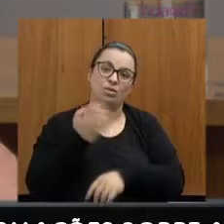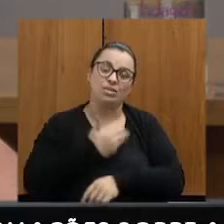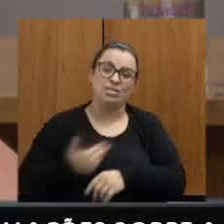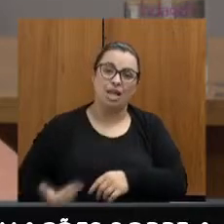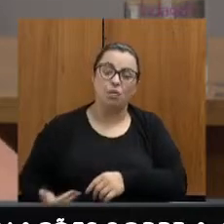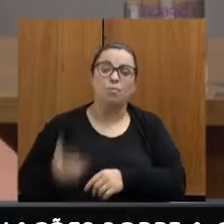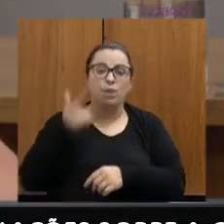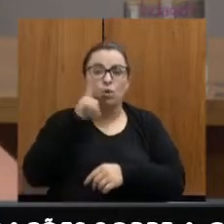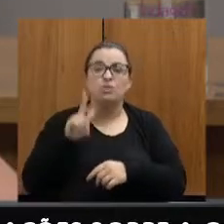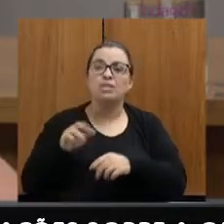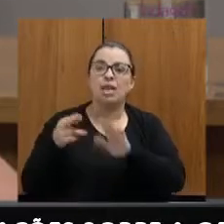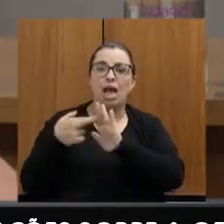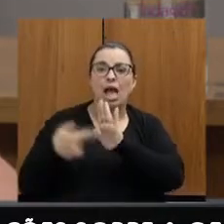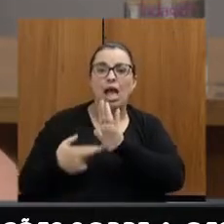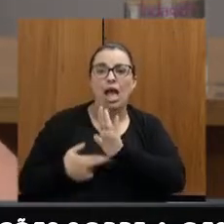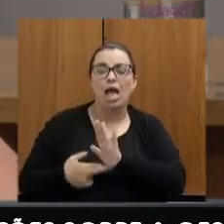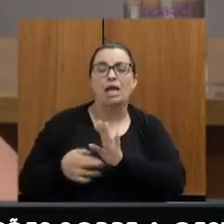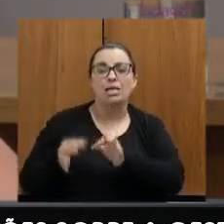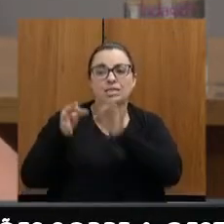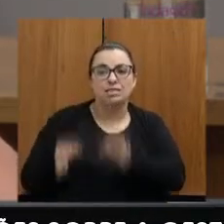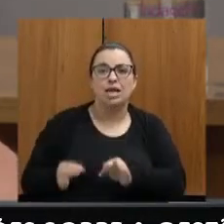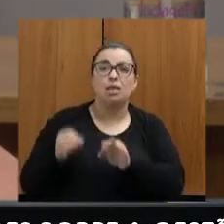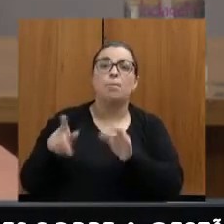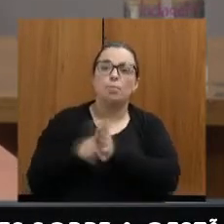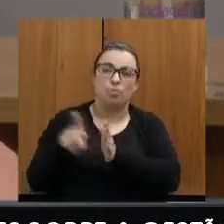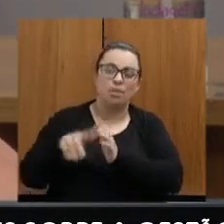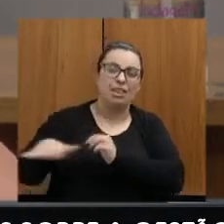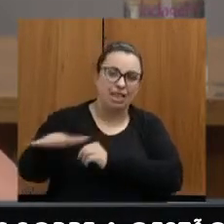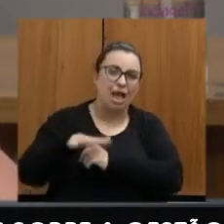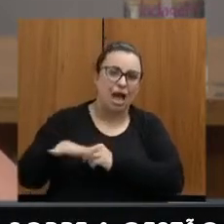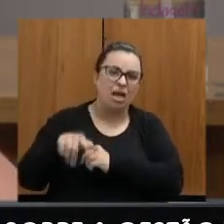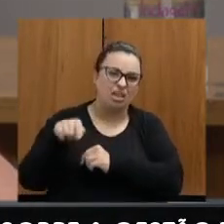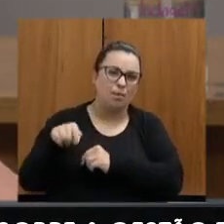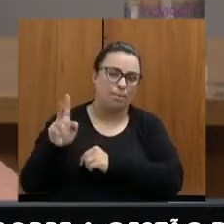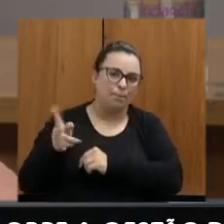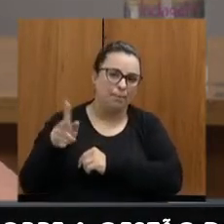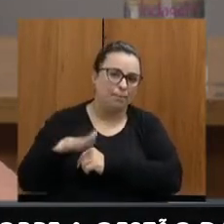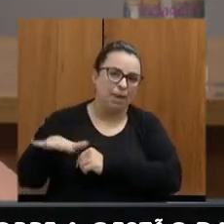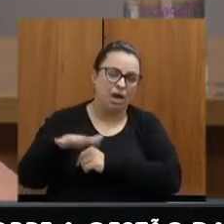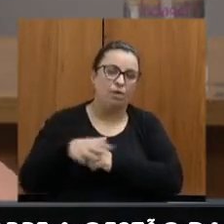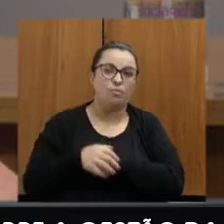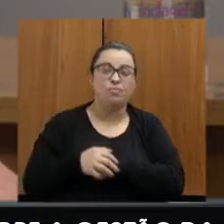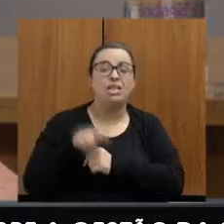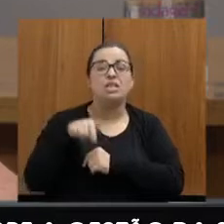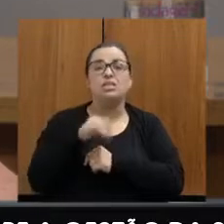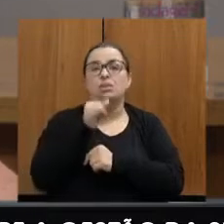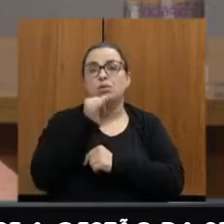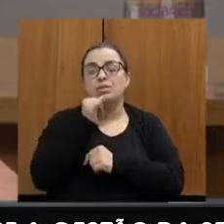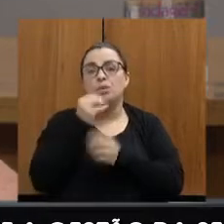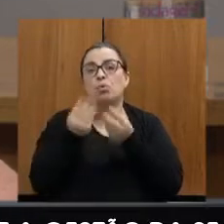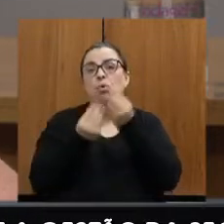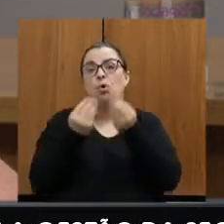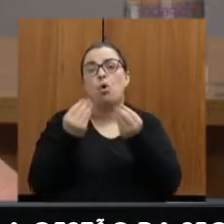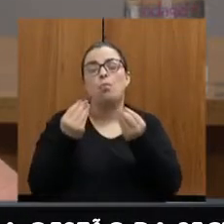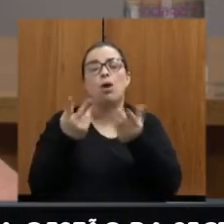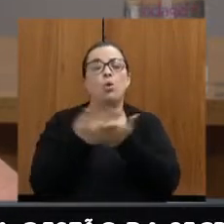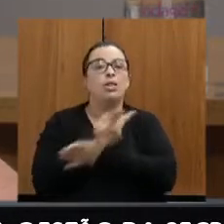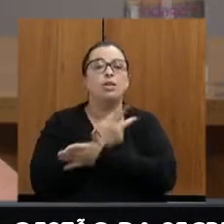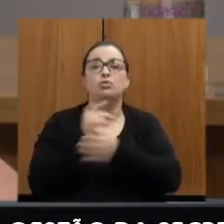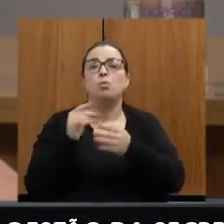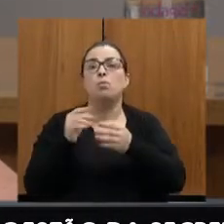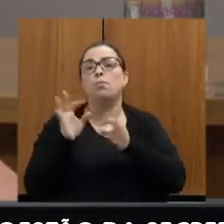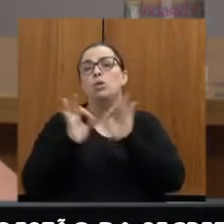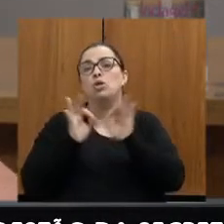Águia Então essa é uma e esse é um é um exemplo de como você faz um projeto de infraestrutura